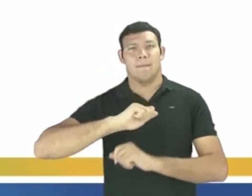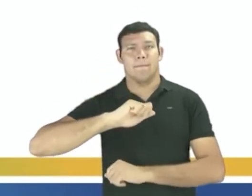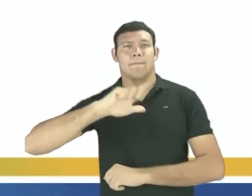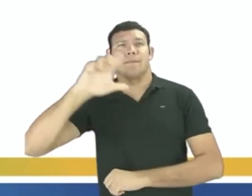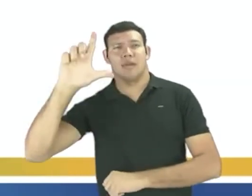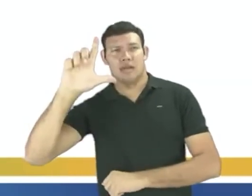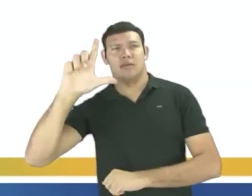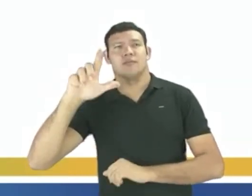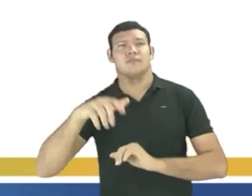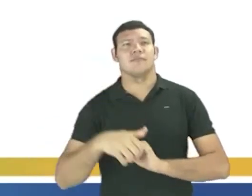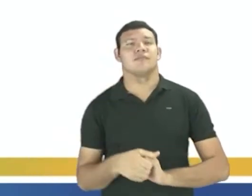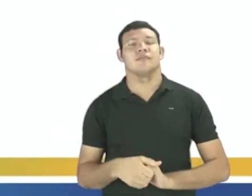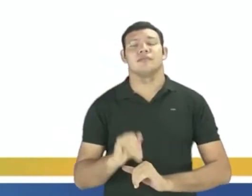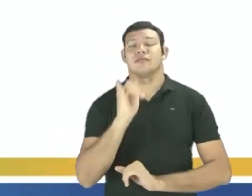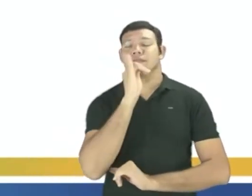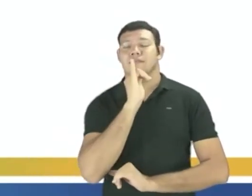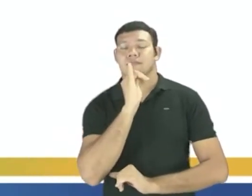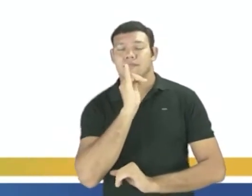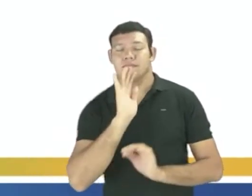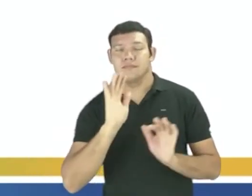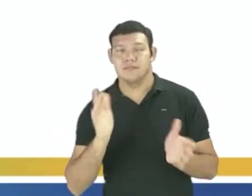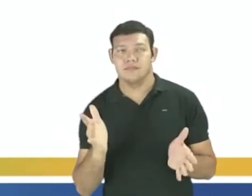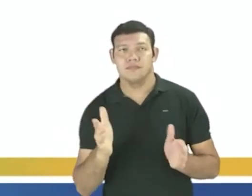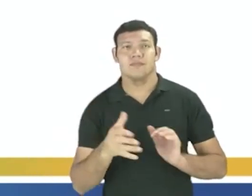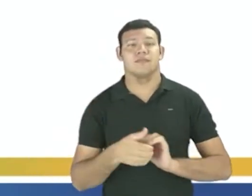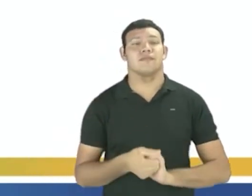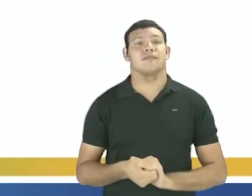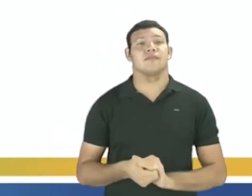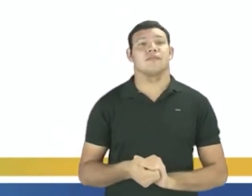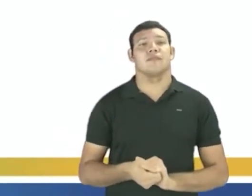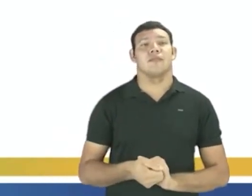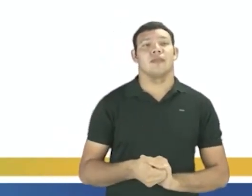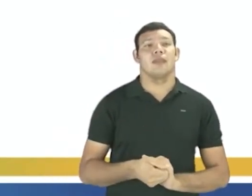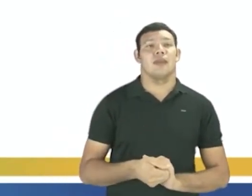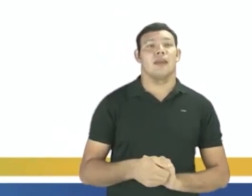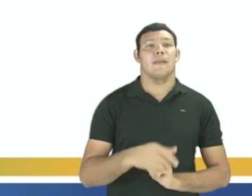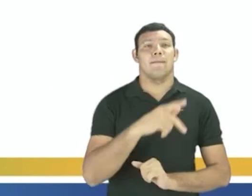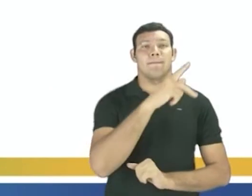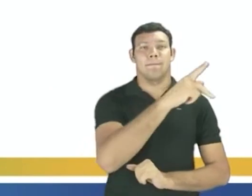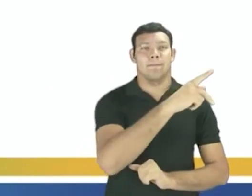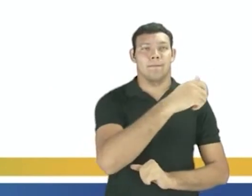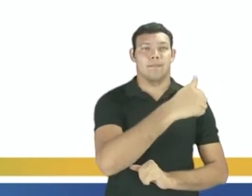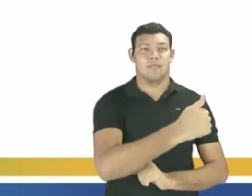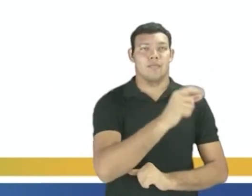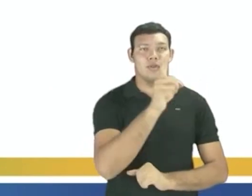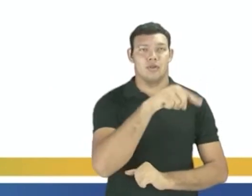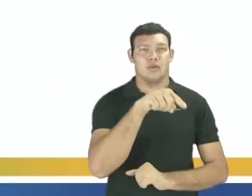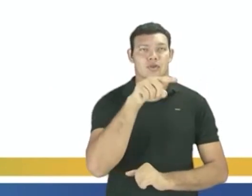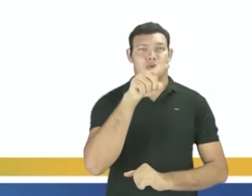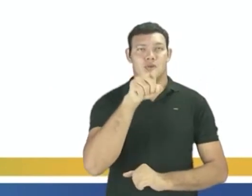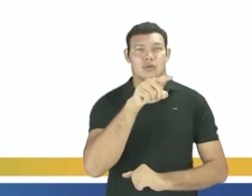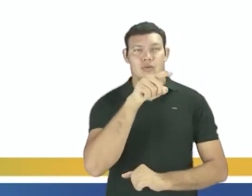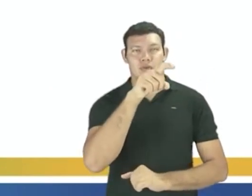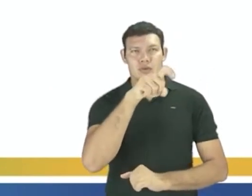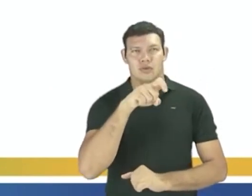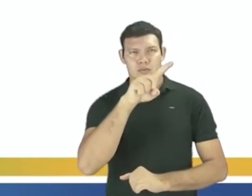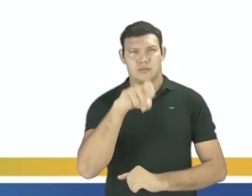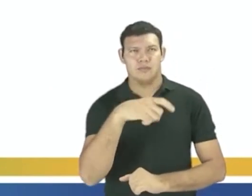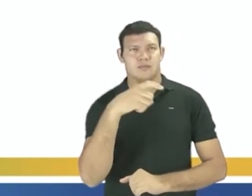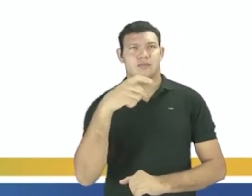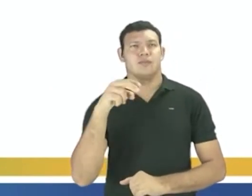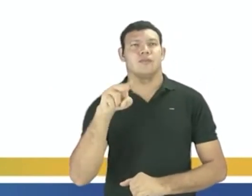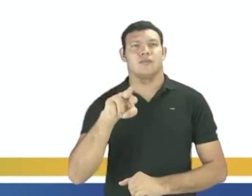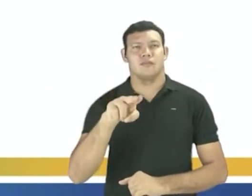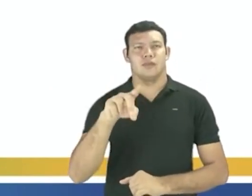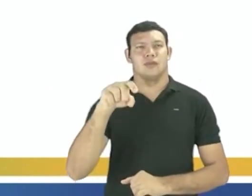isso? Dado um exemplo, por exemplo, nessa P de 1 de x, onde nós temos x ao cubo menos x ao